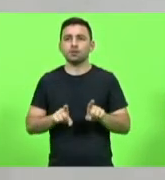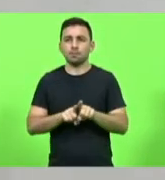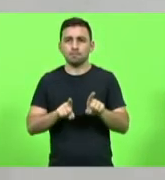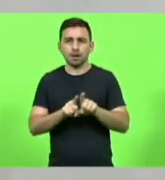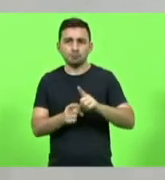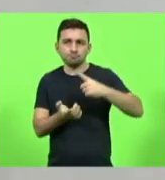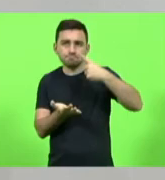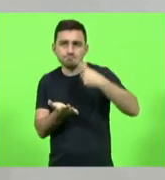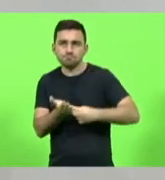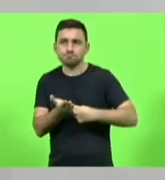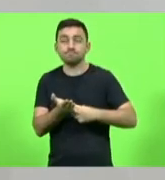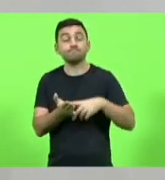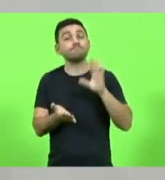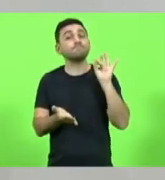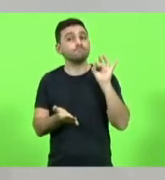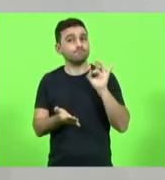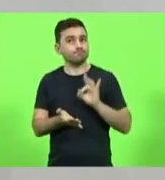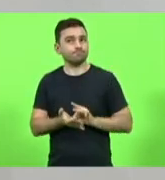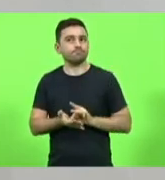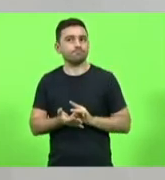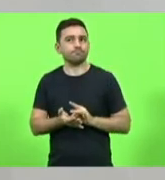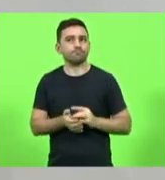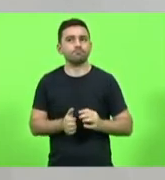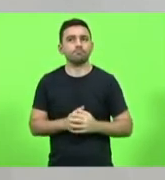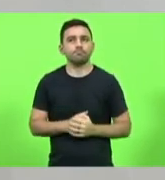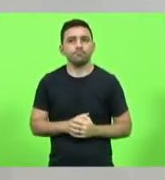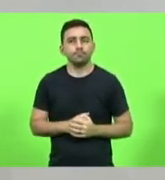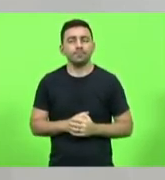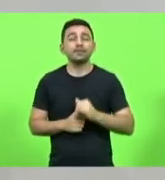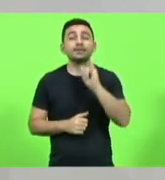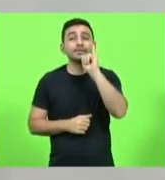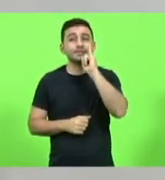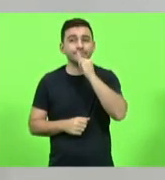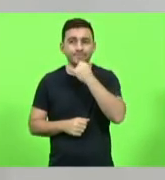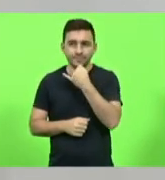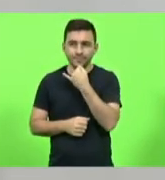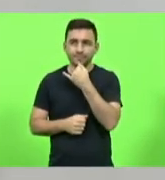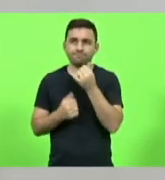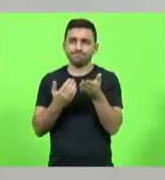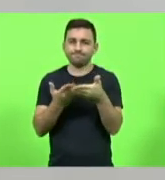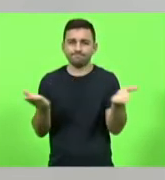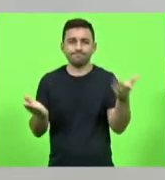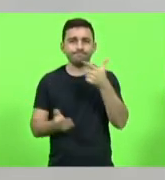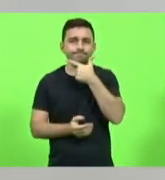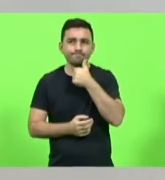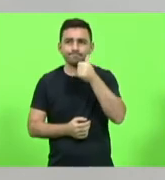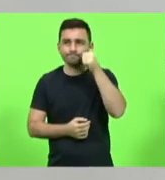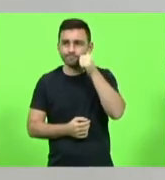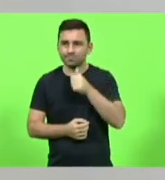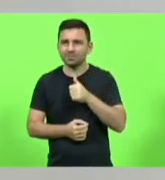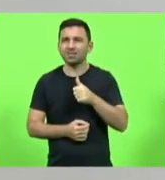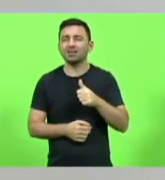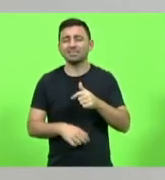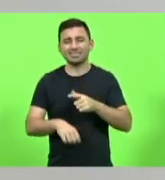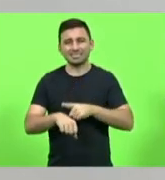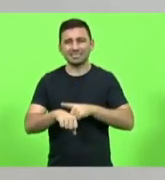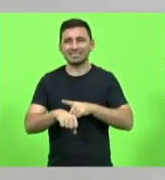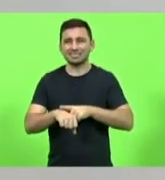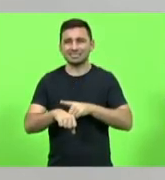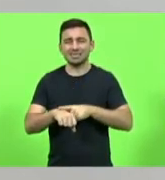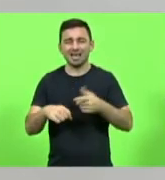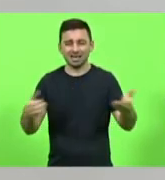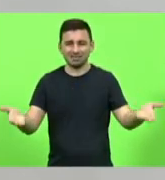compromisso com a verdade. Infelizmente, senhoras e senhores, vivemos tempos difíceis,